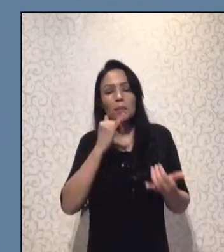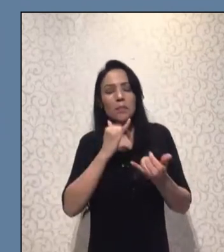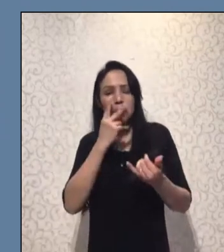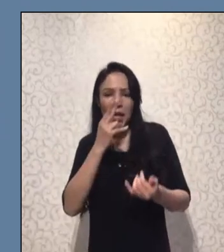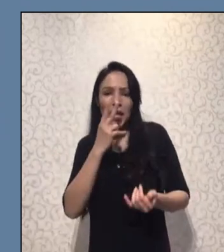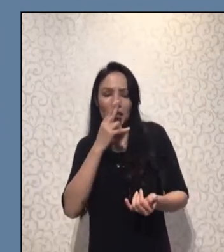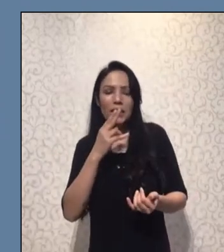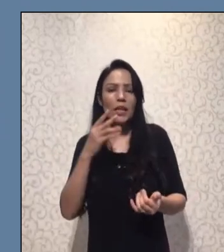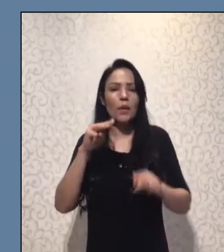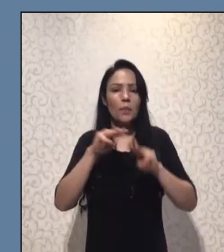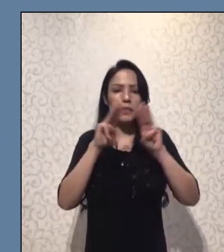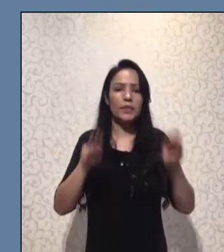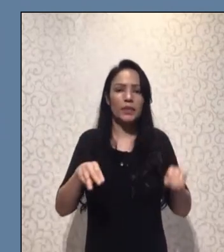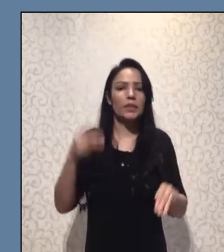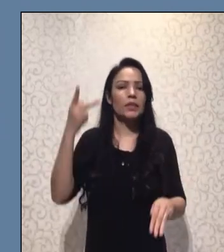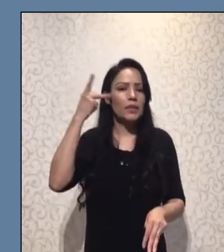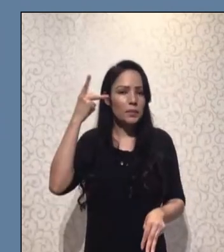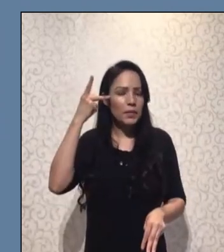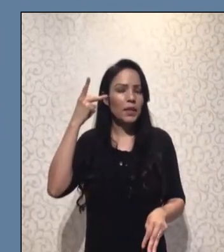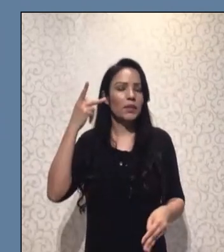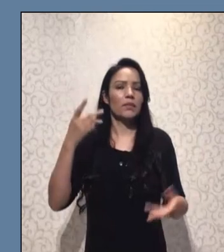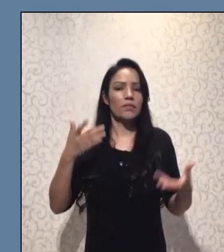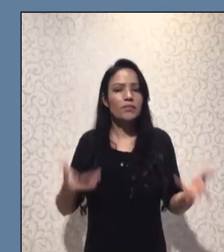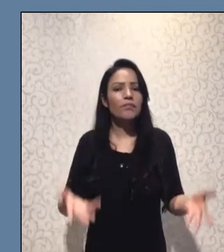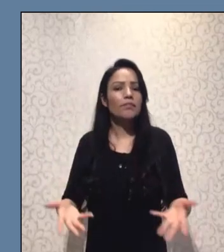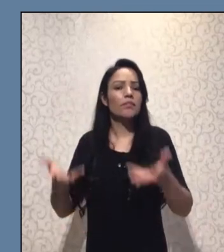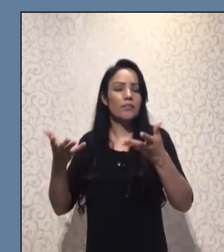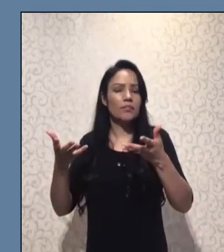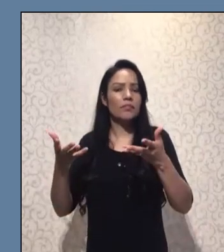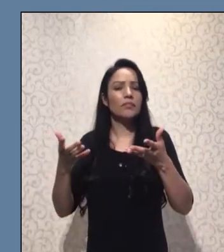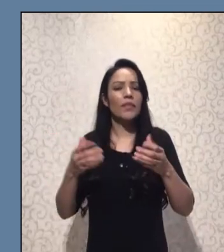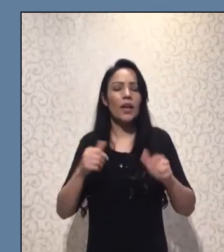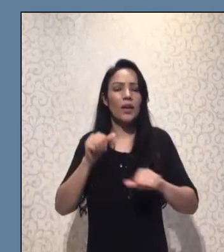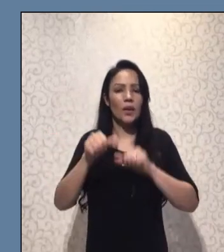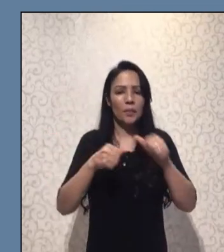Paulista também exercitou um caminho muito